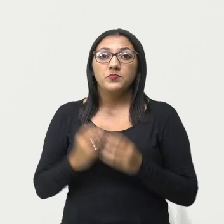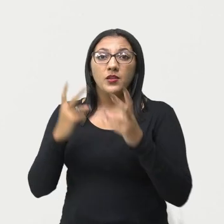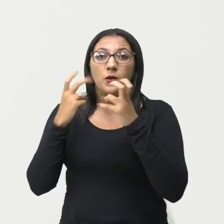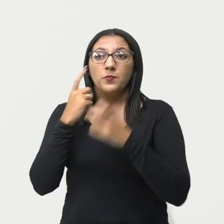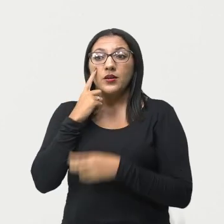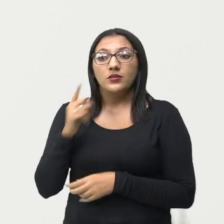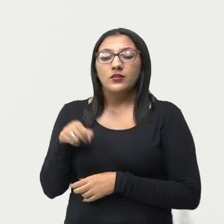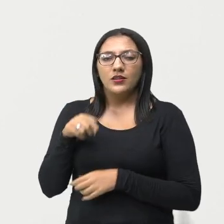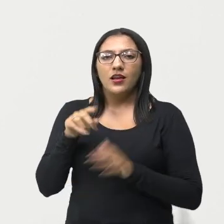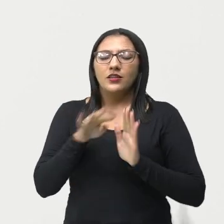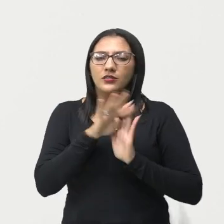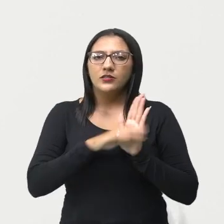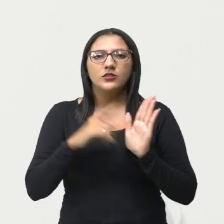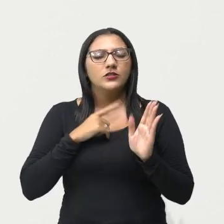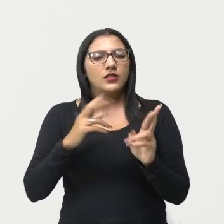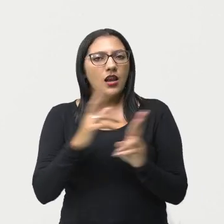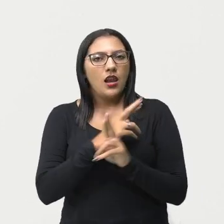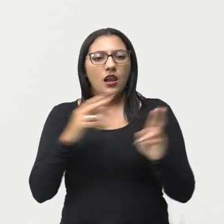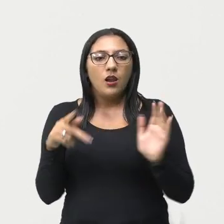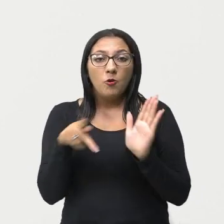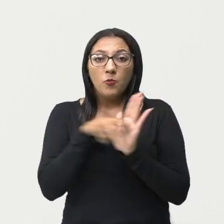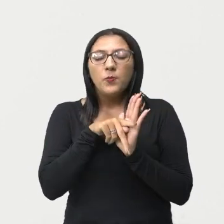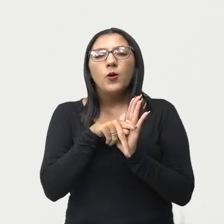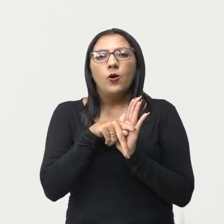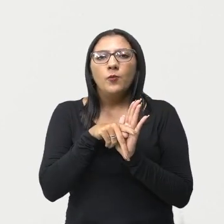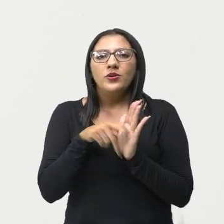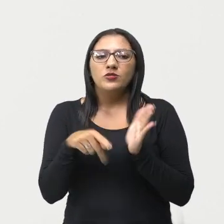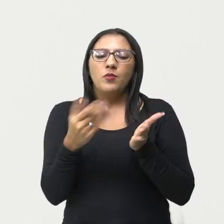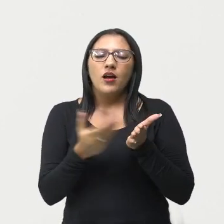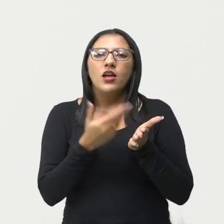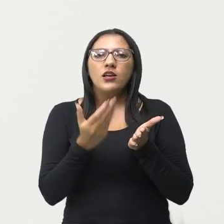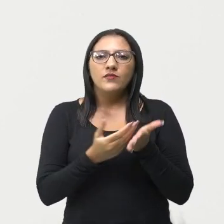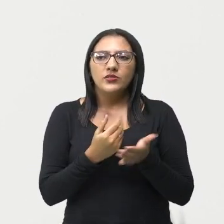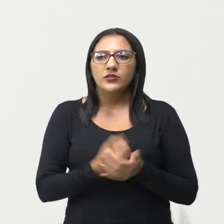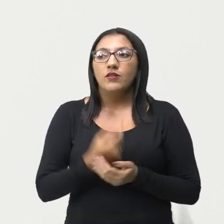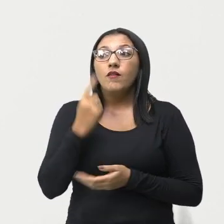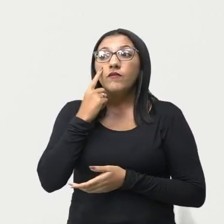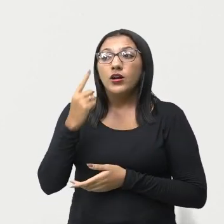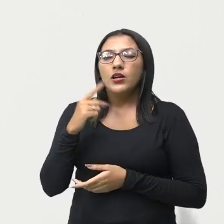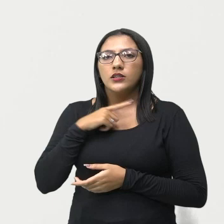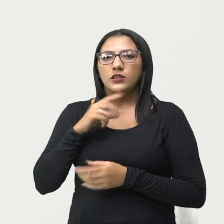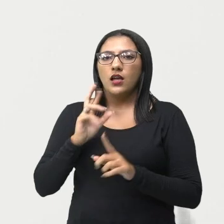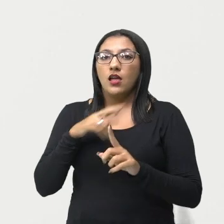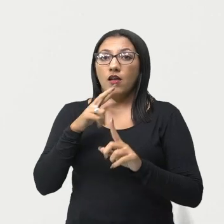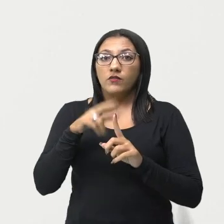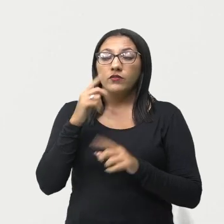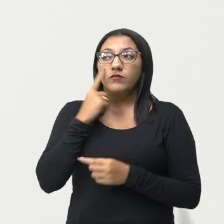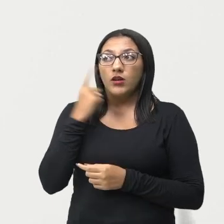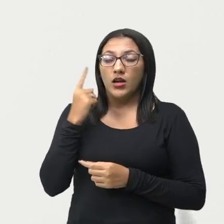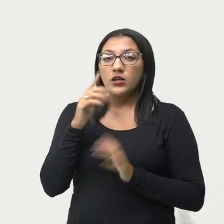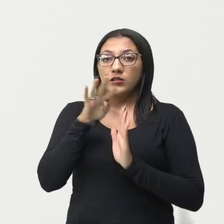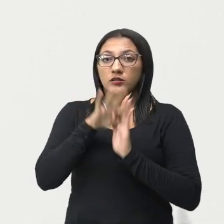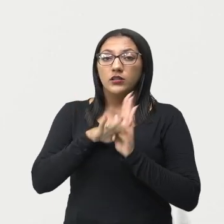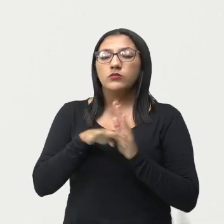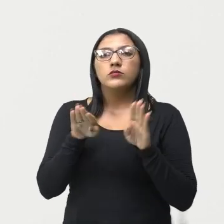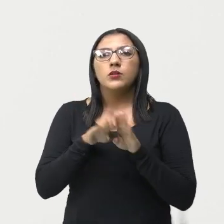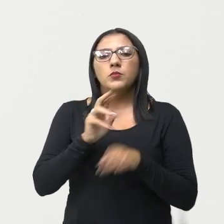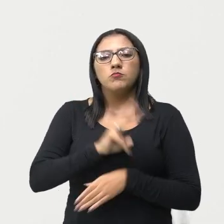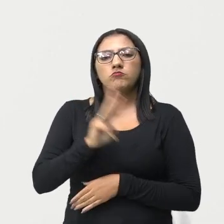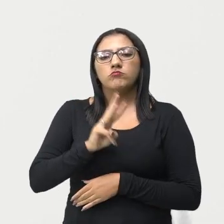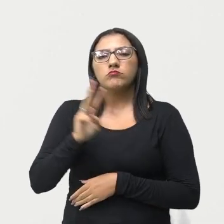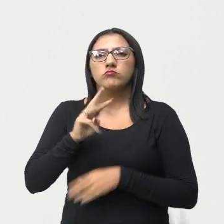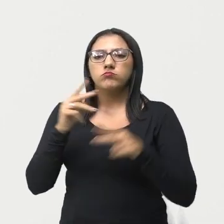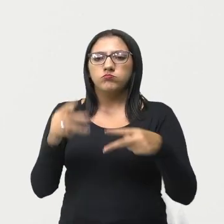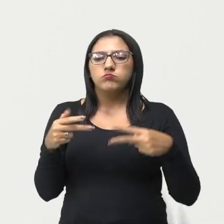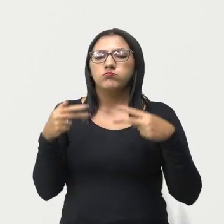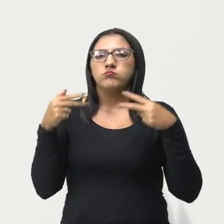revista, certo? Aqui, na referência, a gente tem a indicação, uma revista, a revista Isto É, e de um endereço eletrônico, então retirado